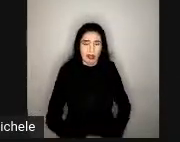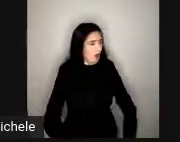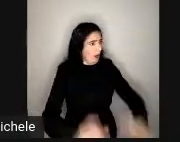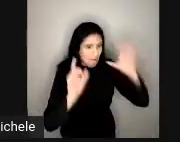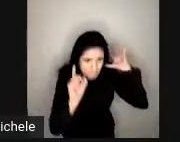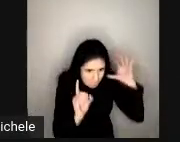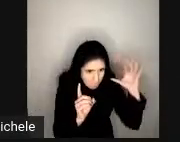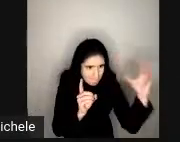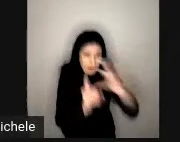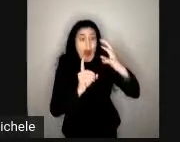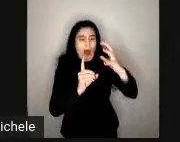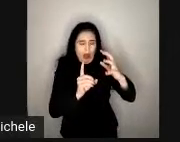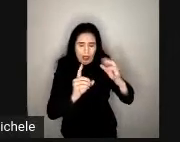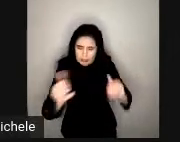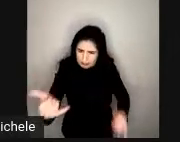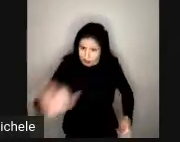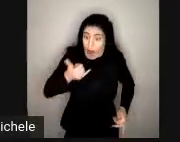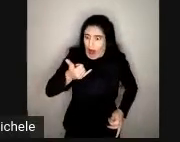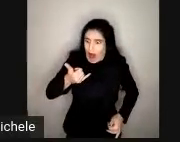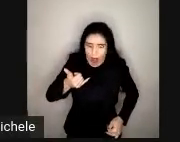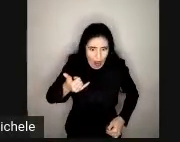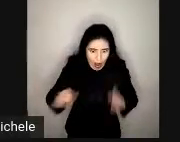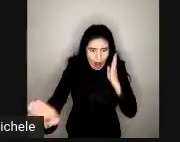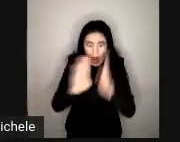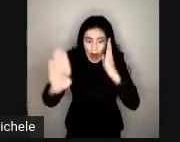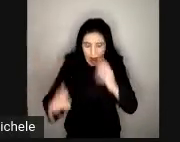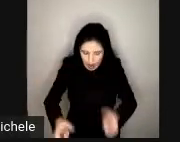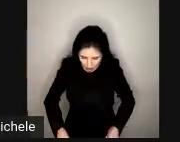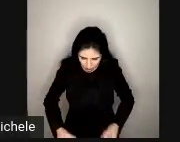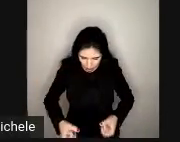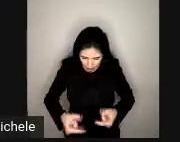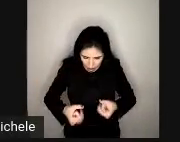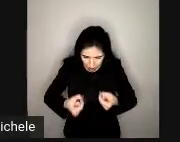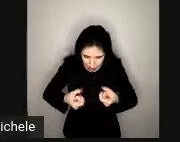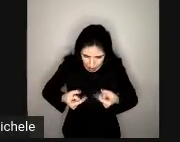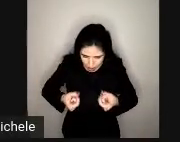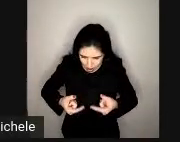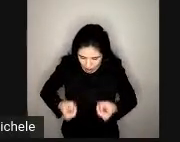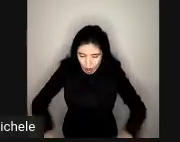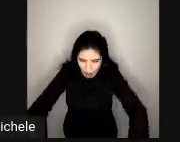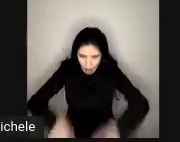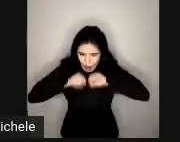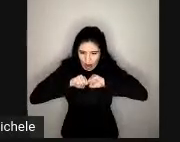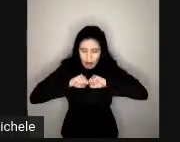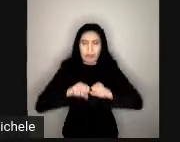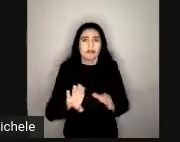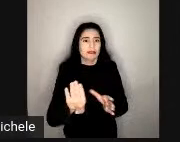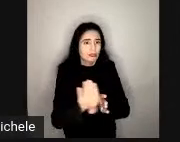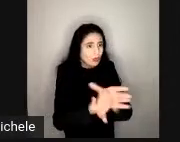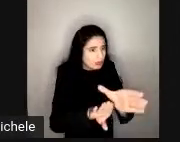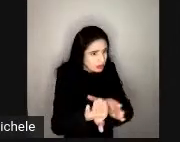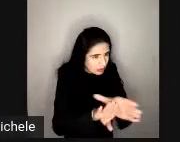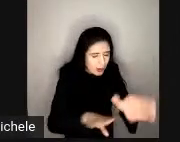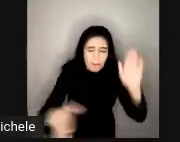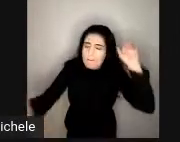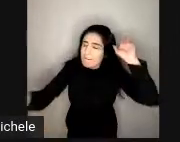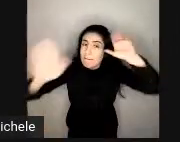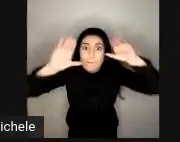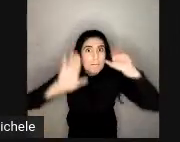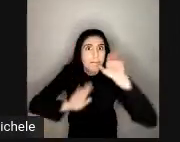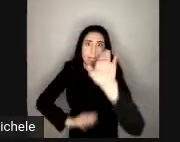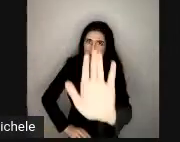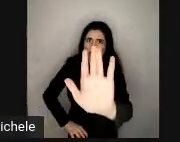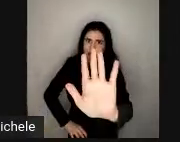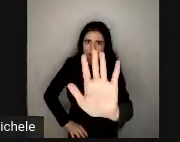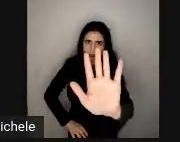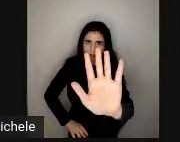notícia como é de um diagnóstico de câncer, eu recomendo sempre às pessoas: pare, pense um